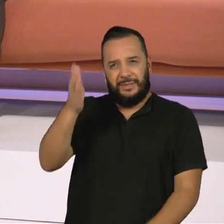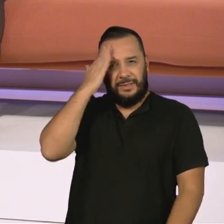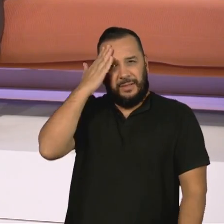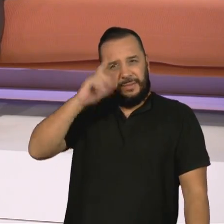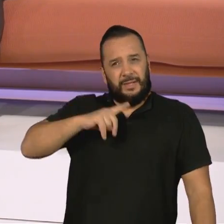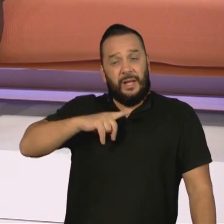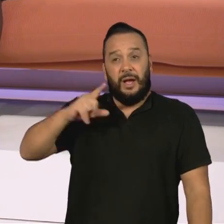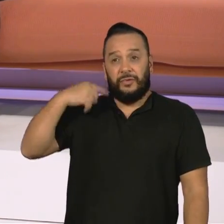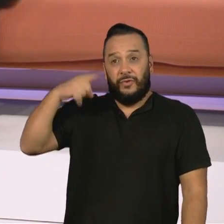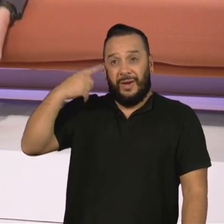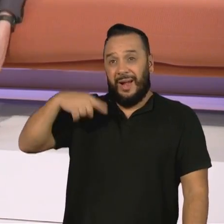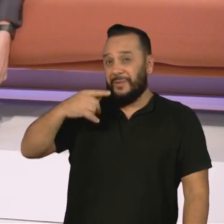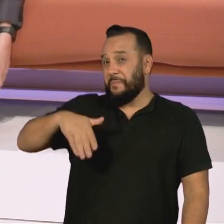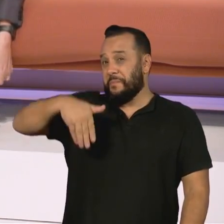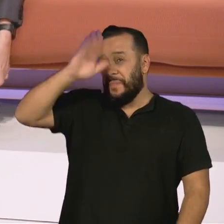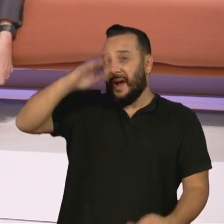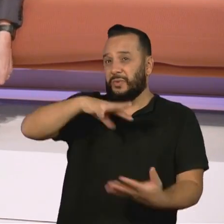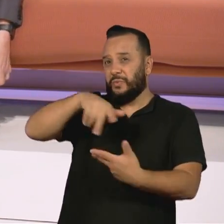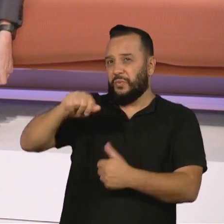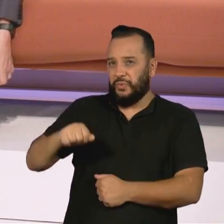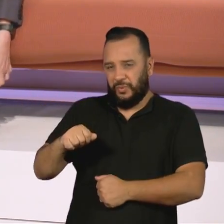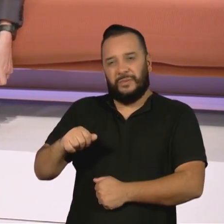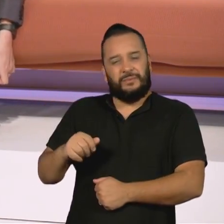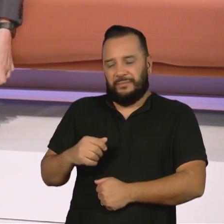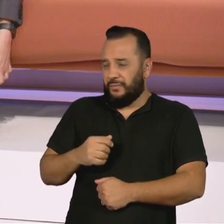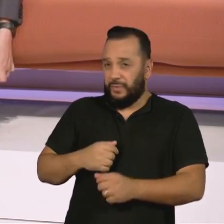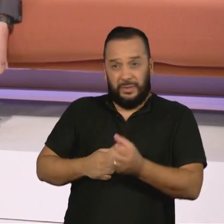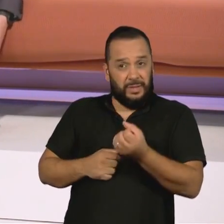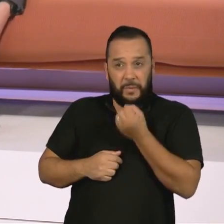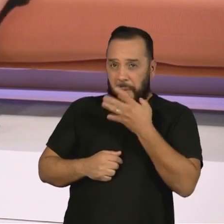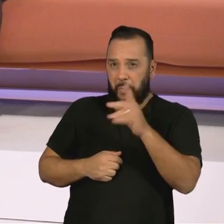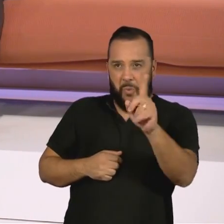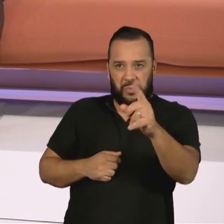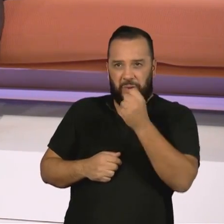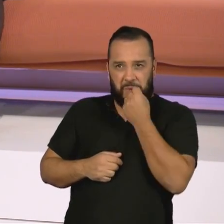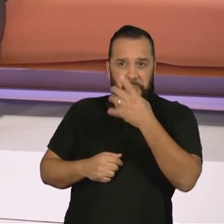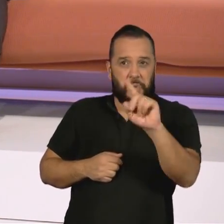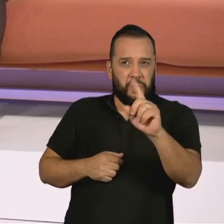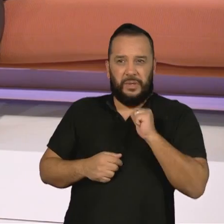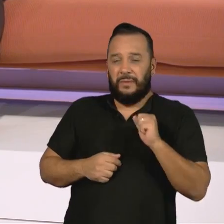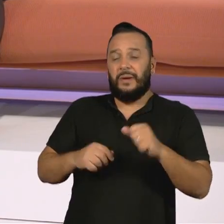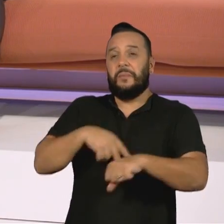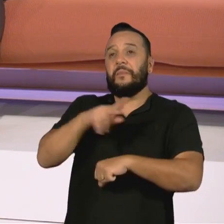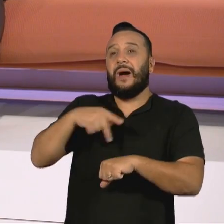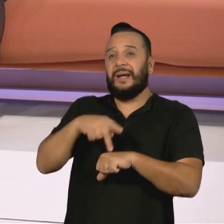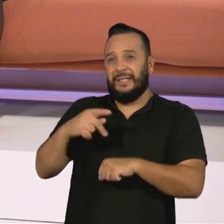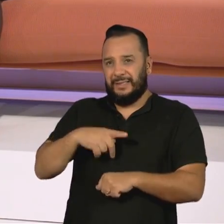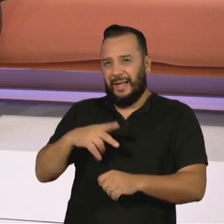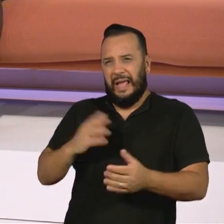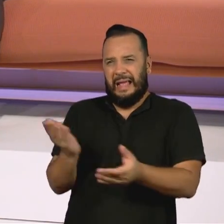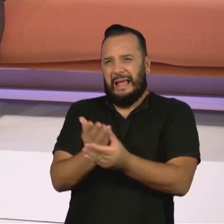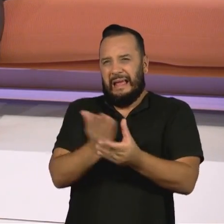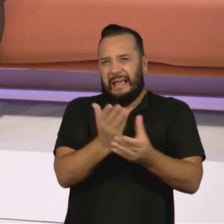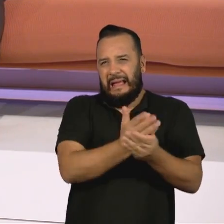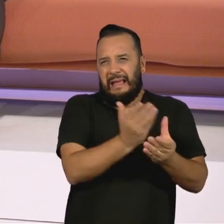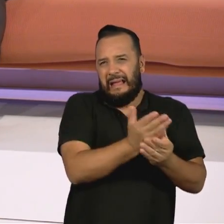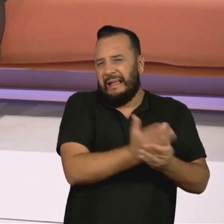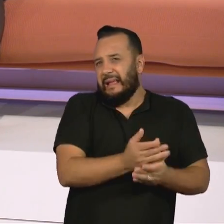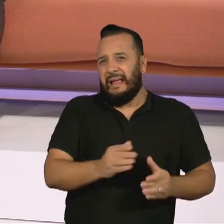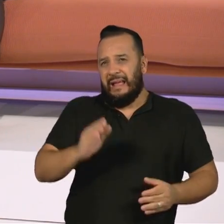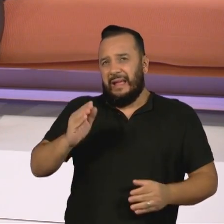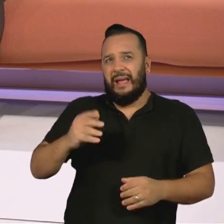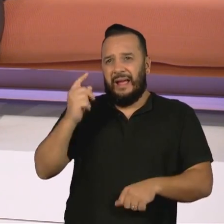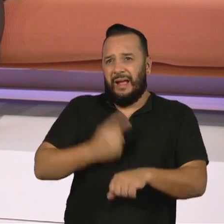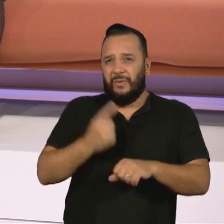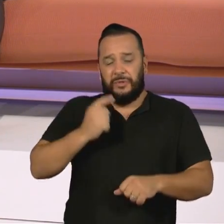advogados no mundo inteiro, o que não é bom, não é um sintoma, não é uma boa coisa. É o país onde há mais processos no mundo inteiro, o Brasil.